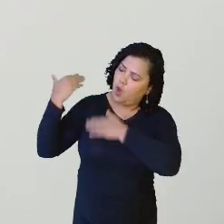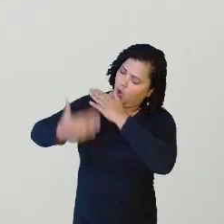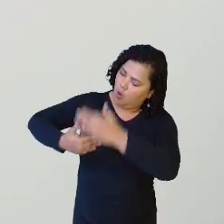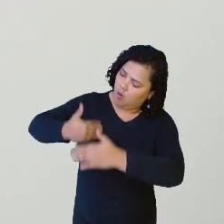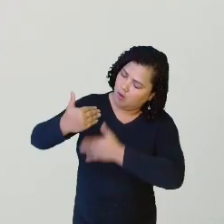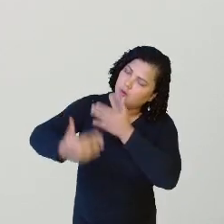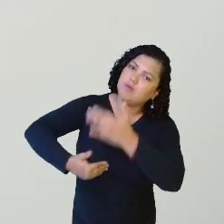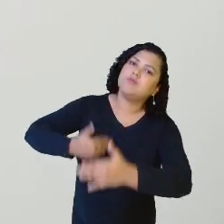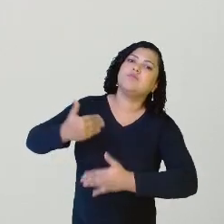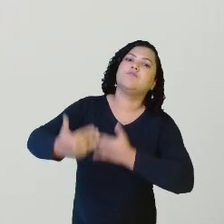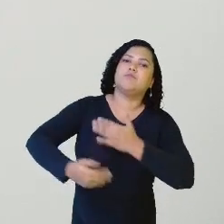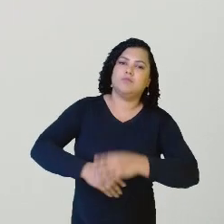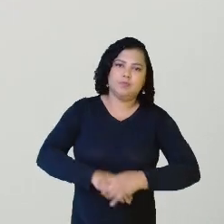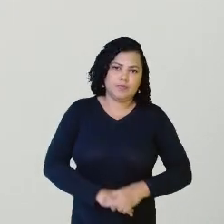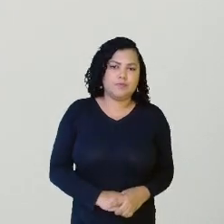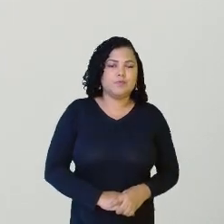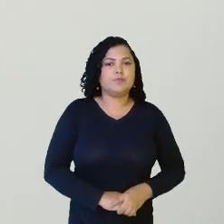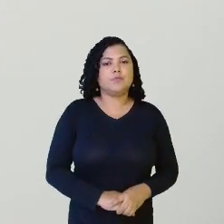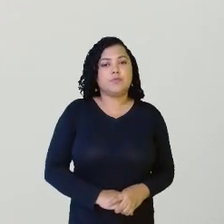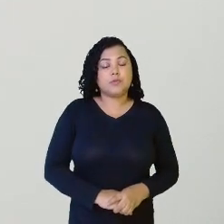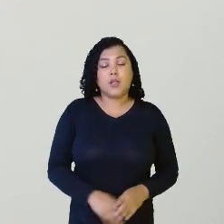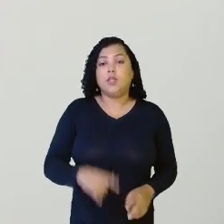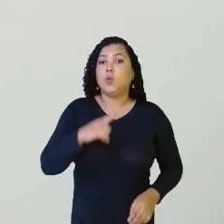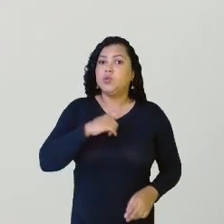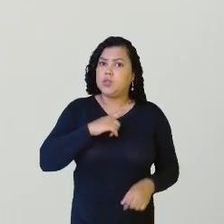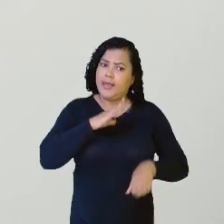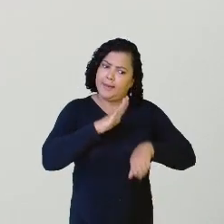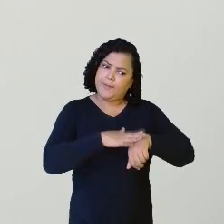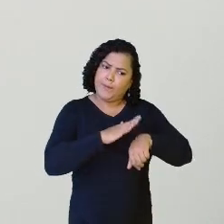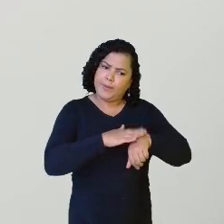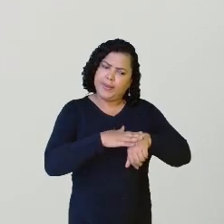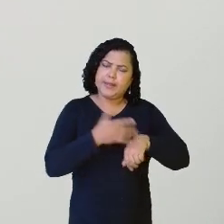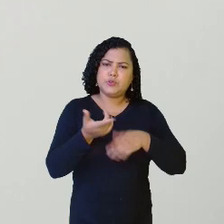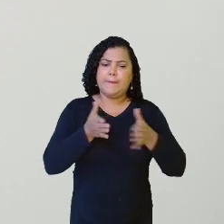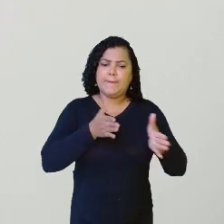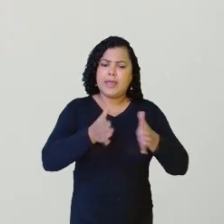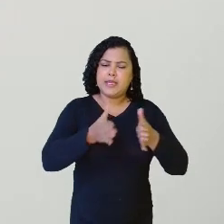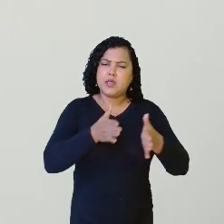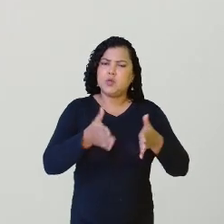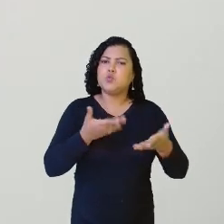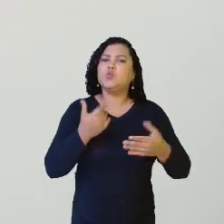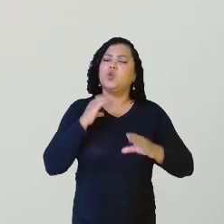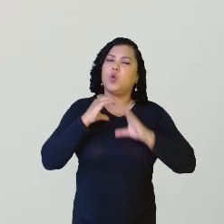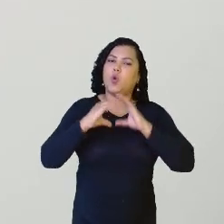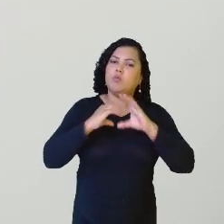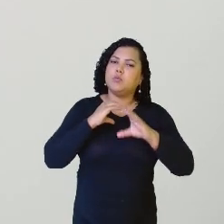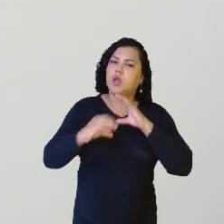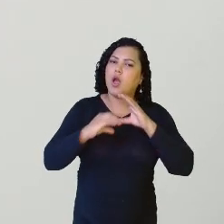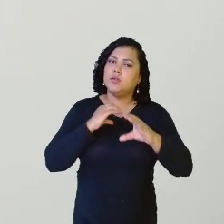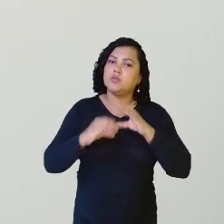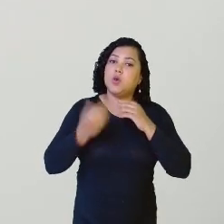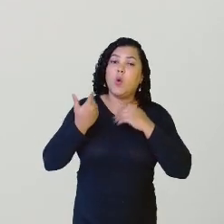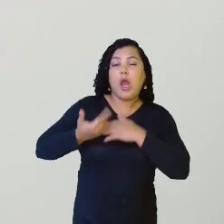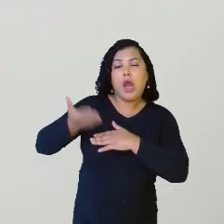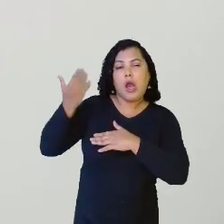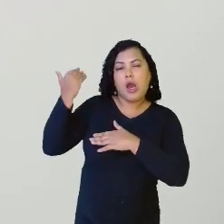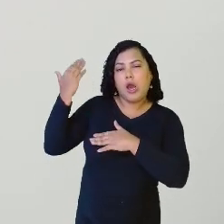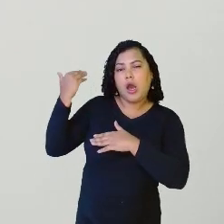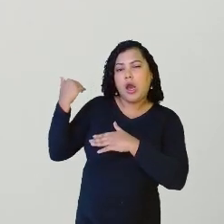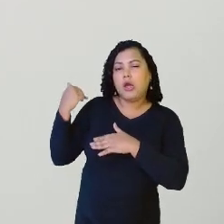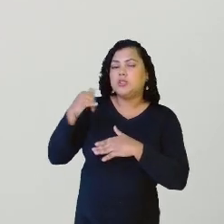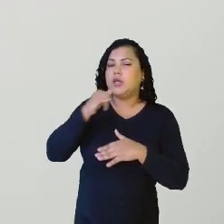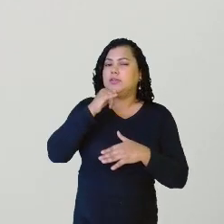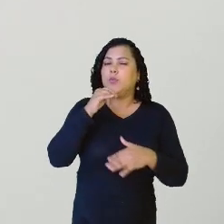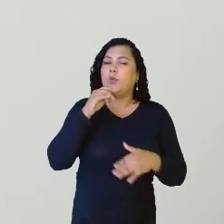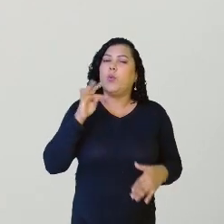Então, existe momentos de comunicação que aconteceram lá atrás, meios de comunicação como o